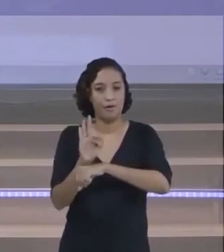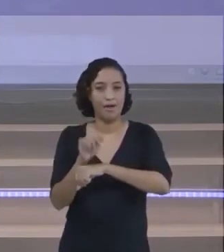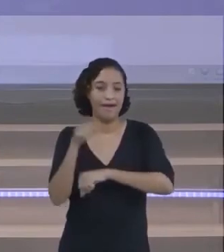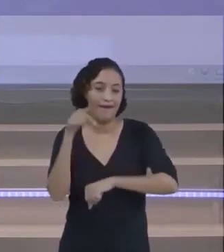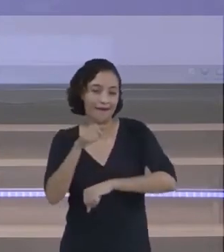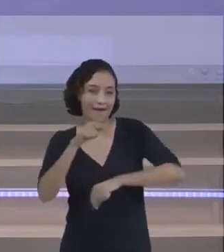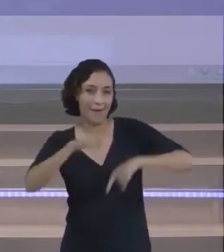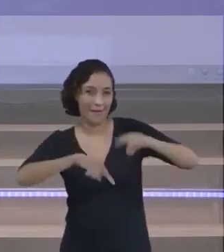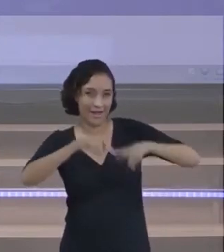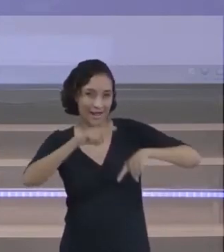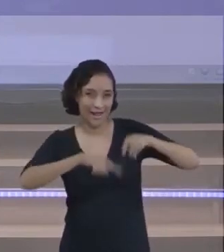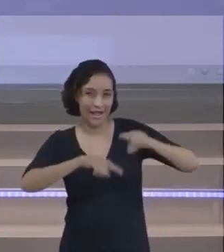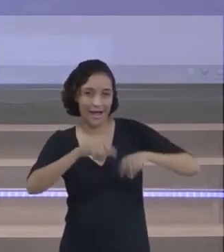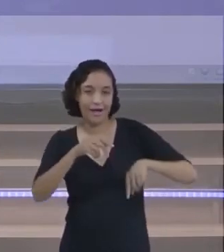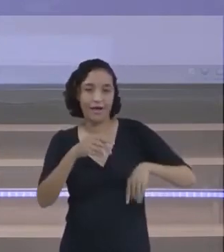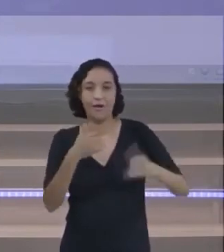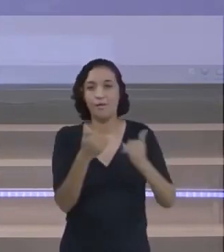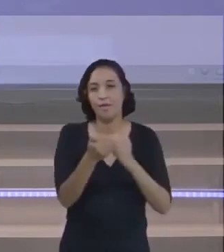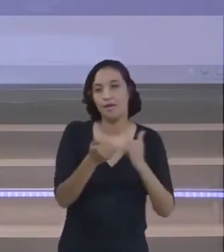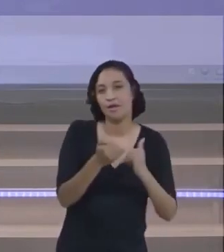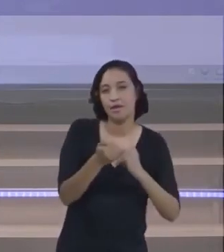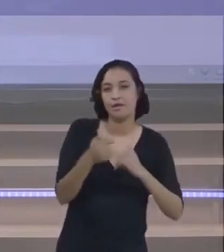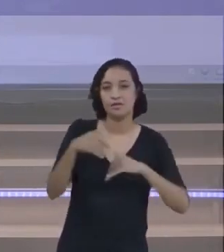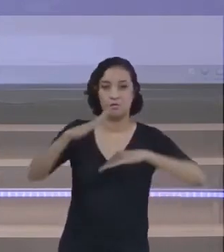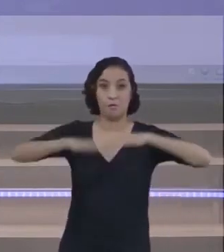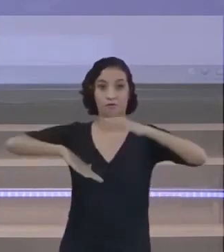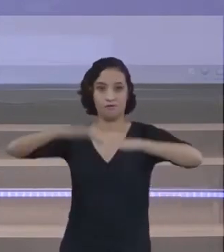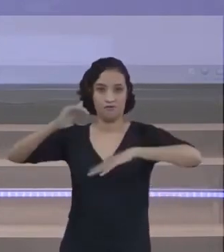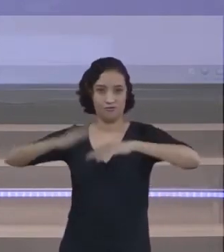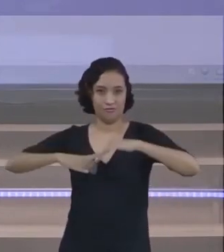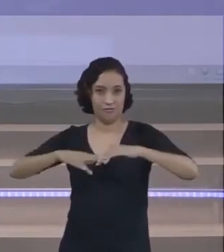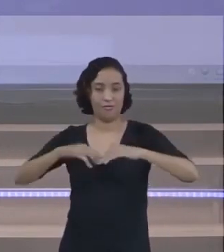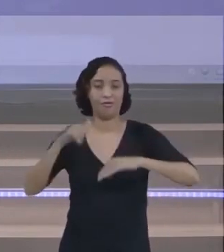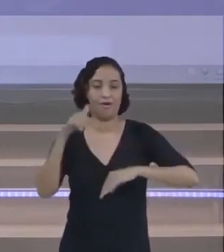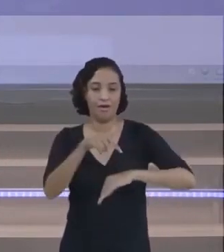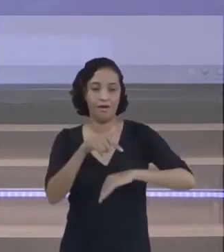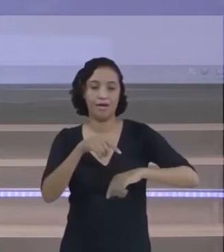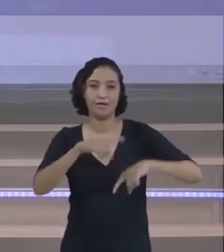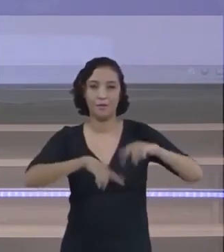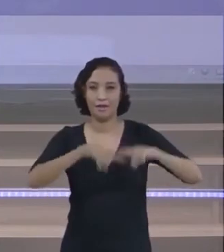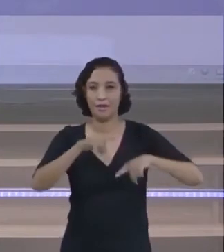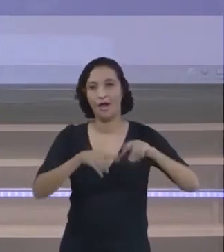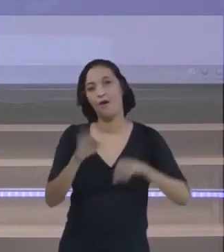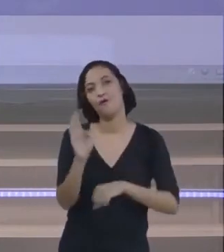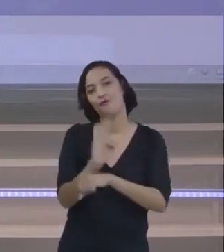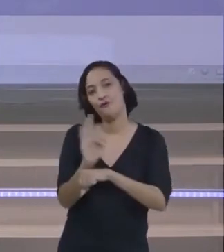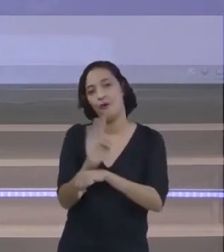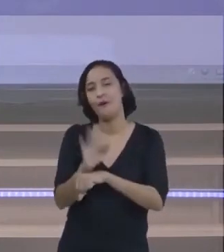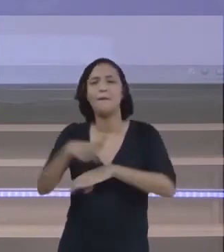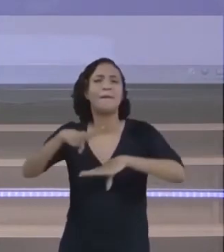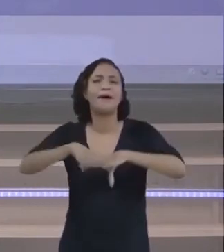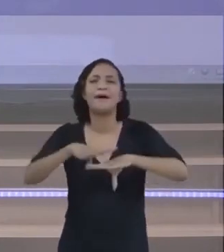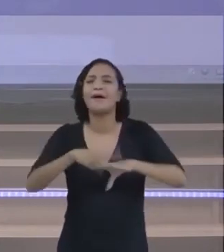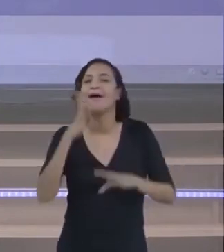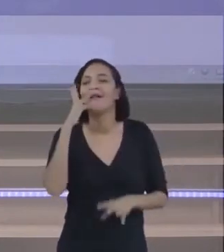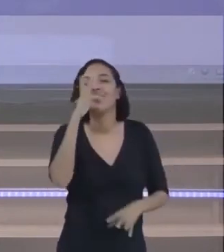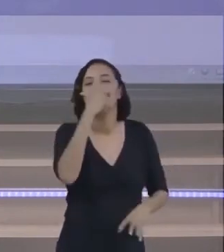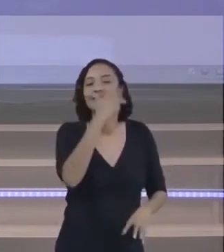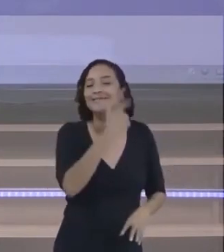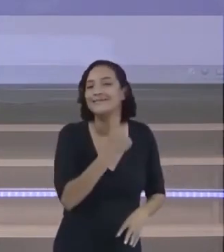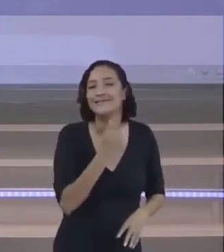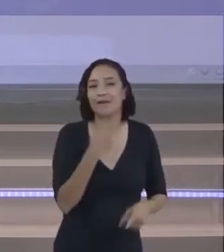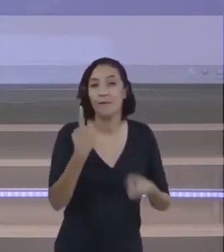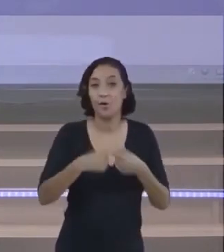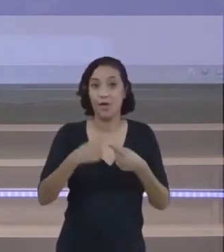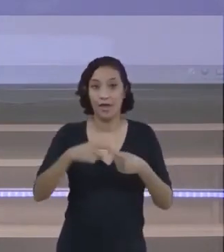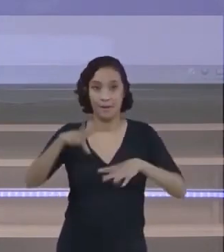que chamamos de convencionais, qualquer lugar do mundo. Essa é a beleza da matemática, crianças. É tão linda a matemática, porque ela é a